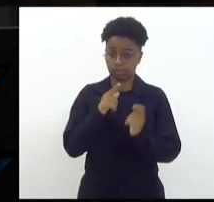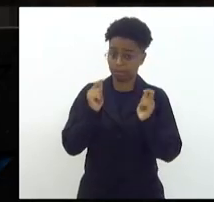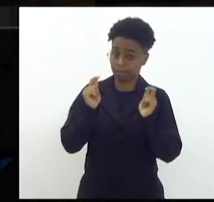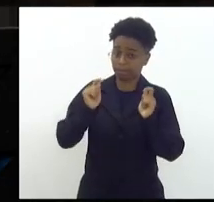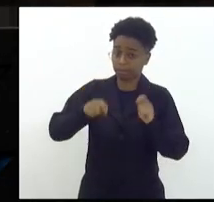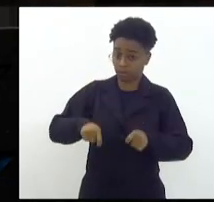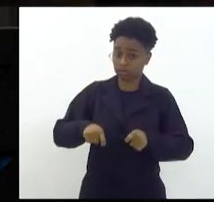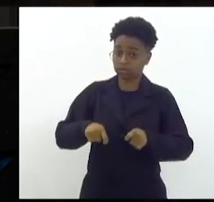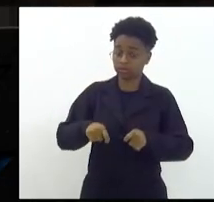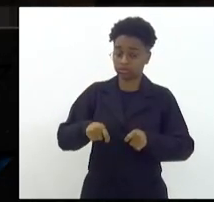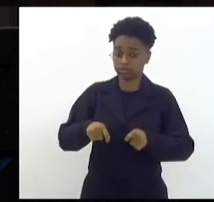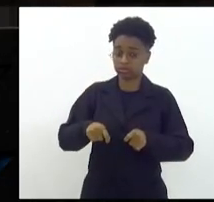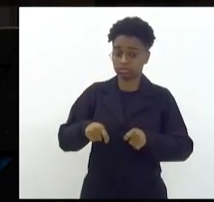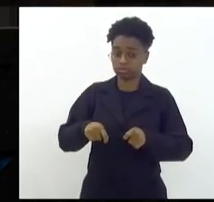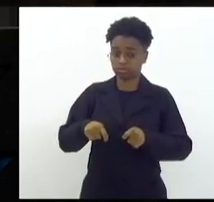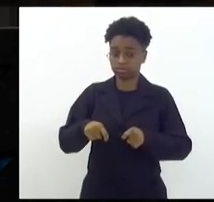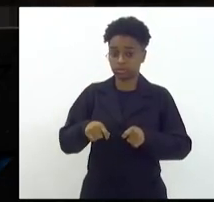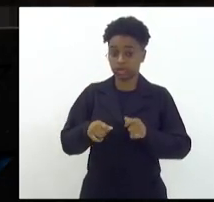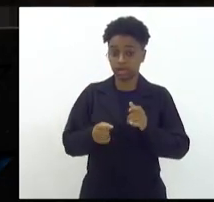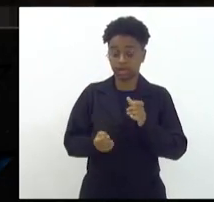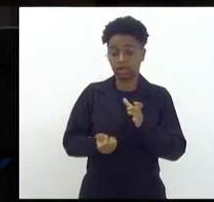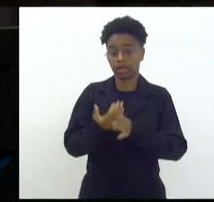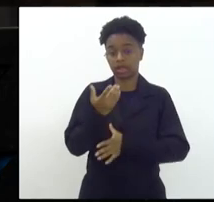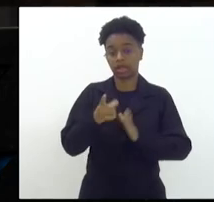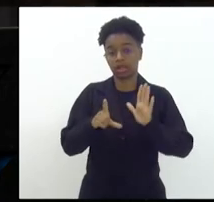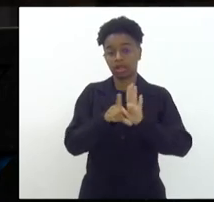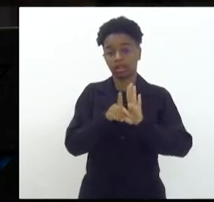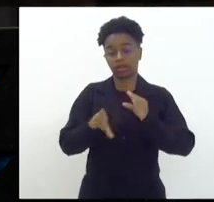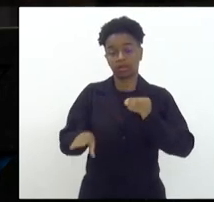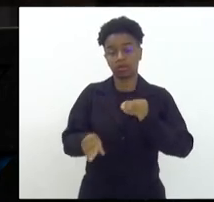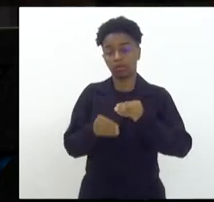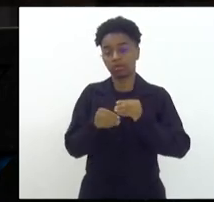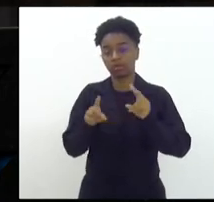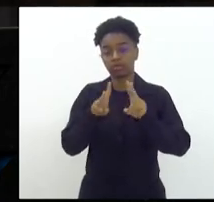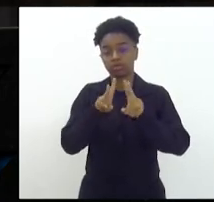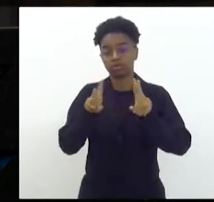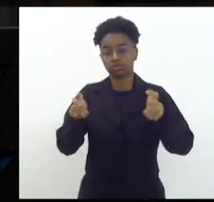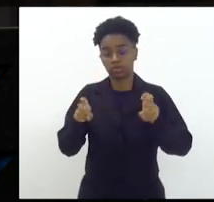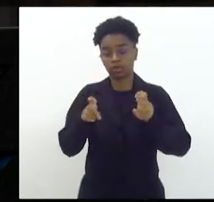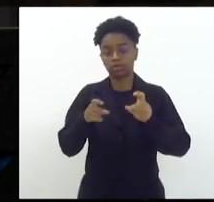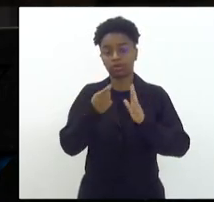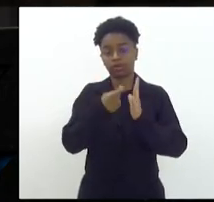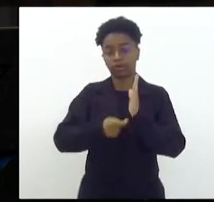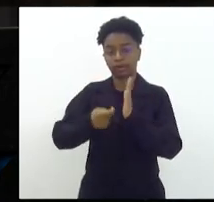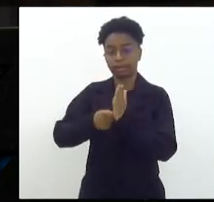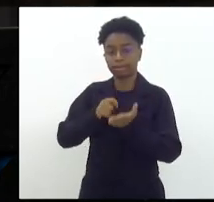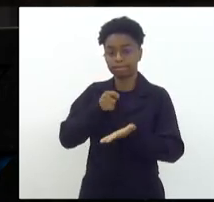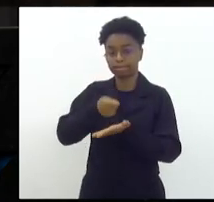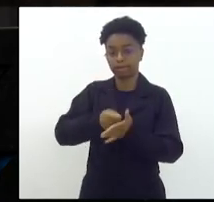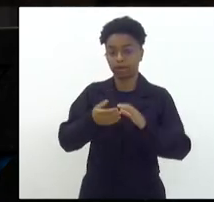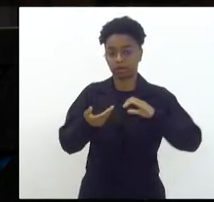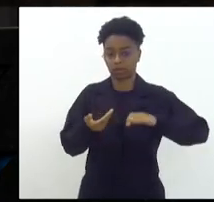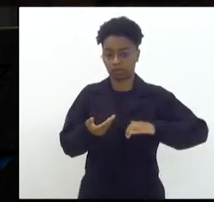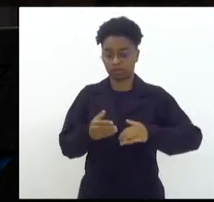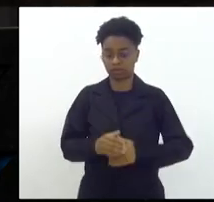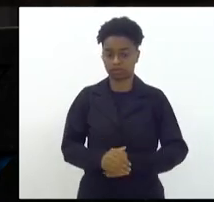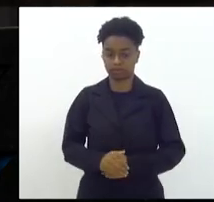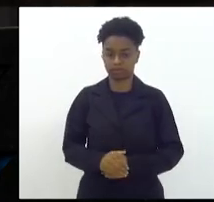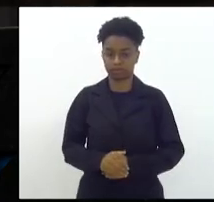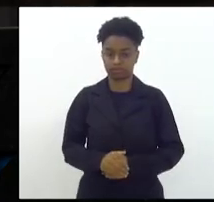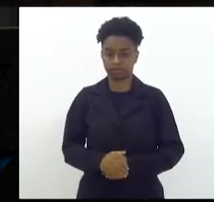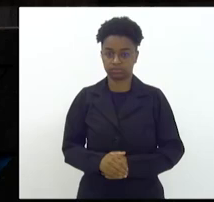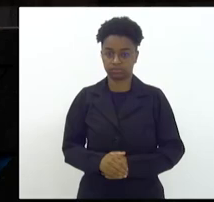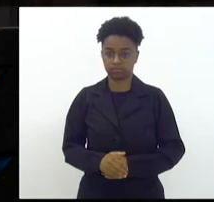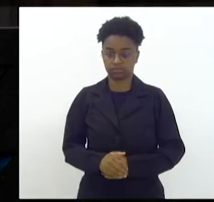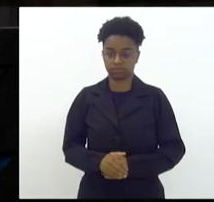de dar origem a leis complementares sobre tributo para enviar o Congresso Nacional foram